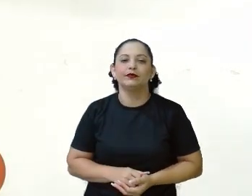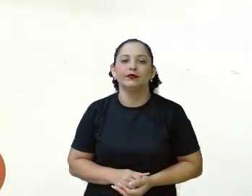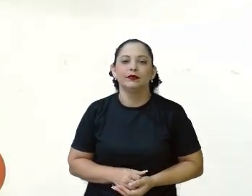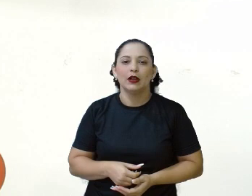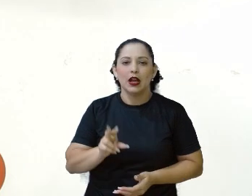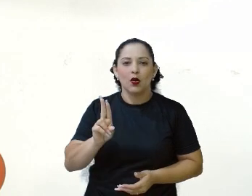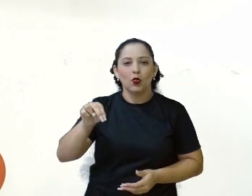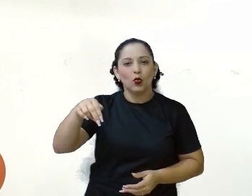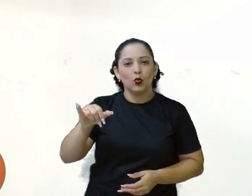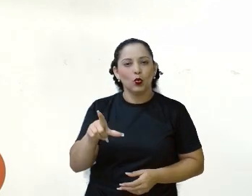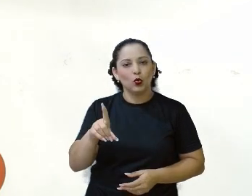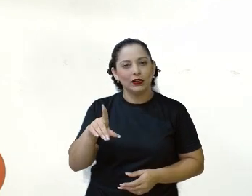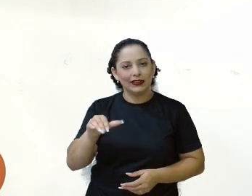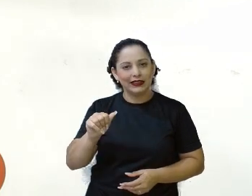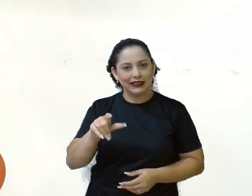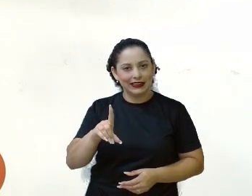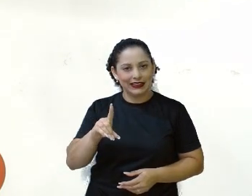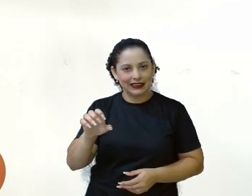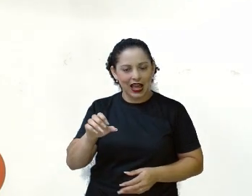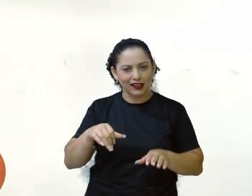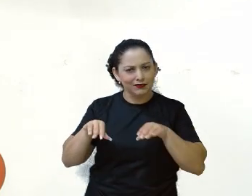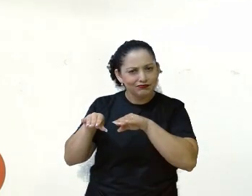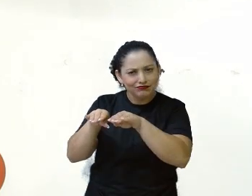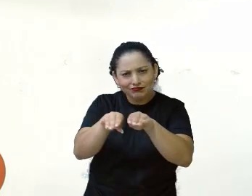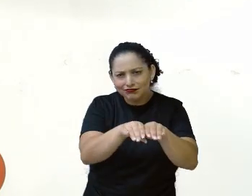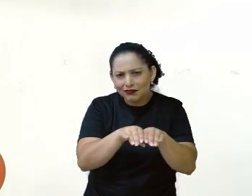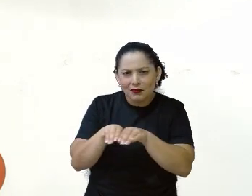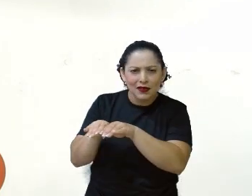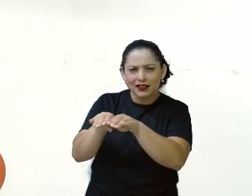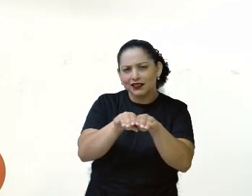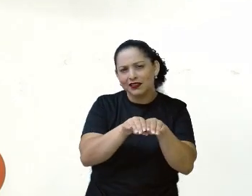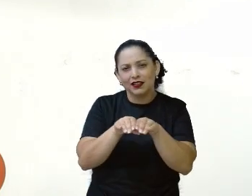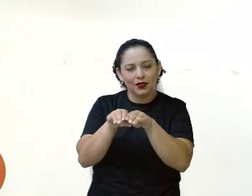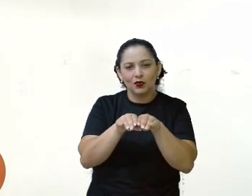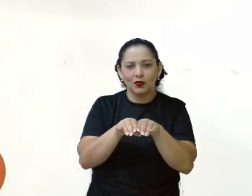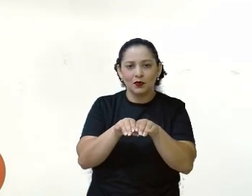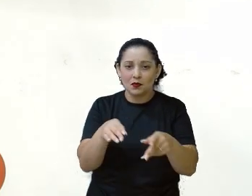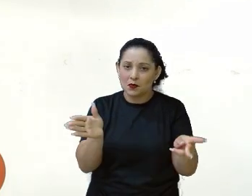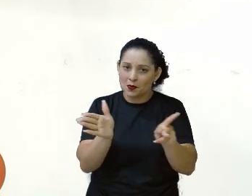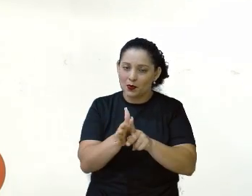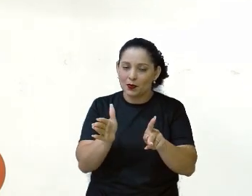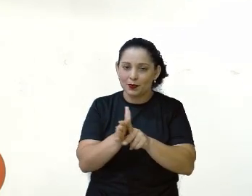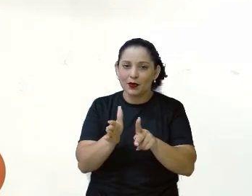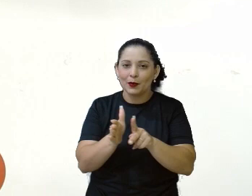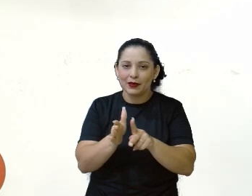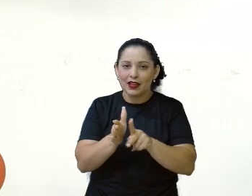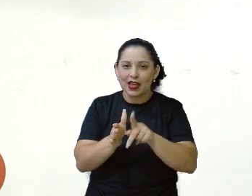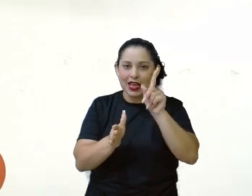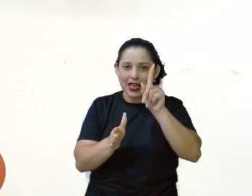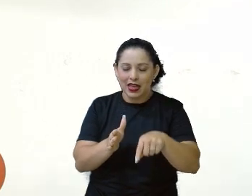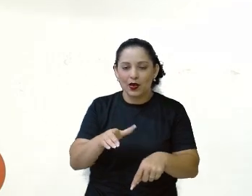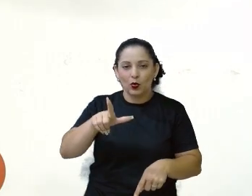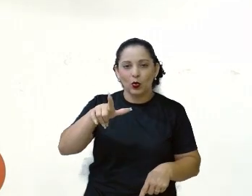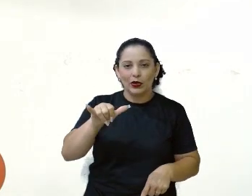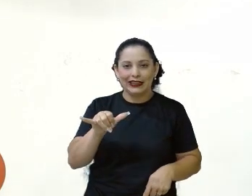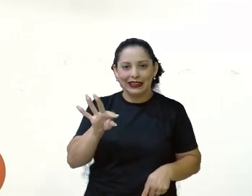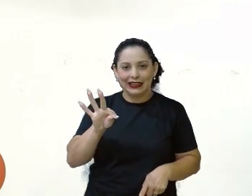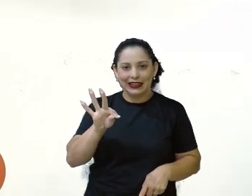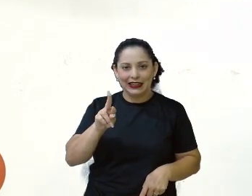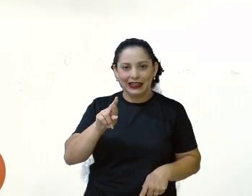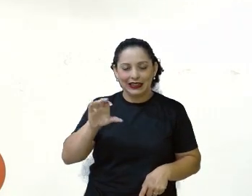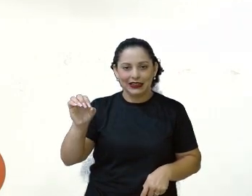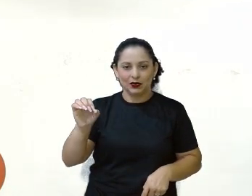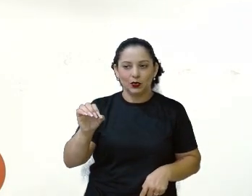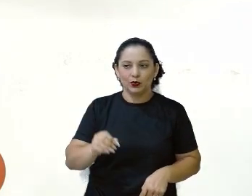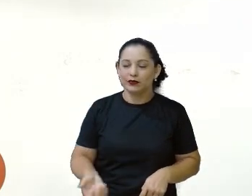unidade padrão das medidas de capacidade, da grandeza de capacidade é o litro. Trouxe